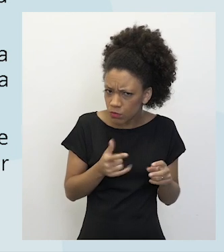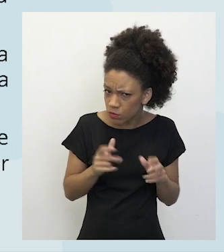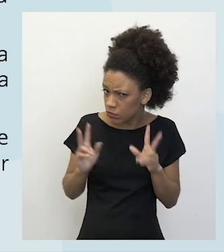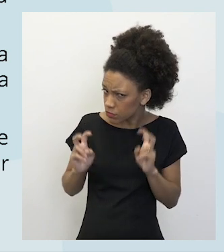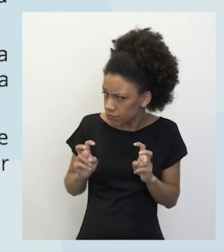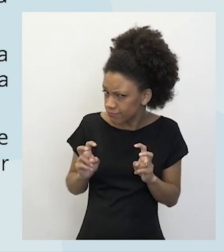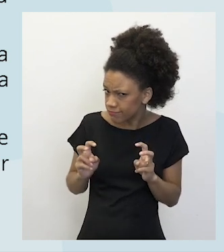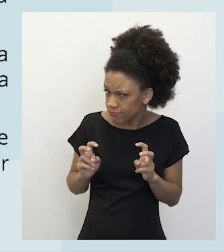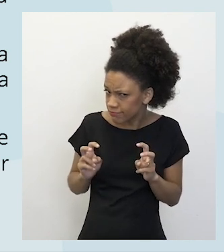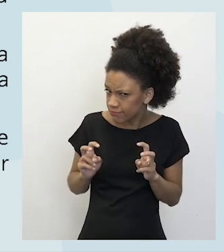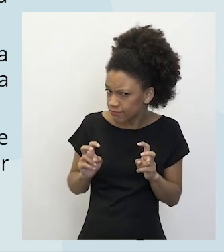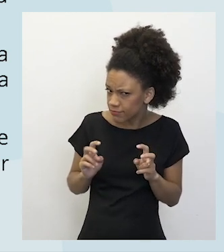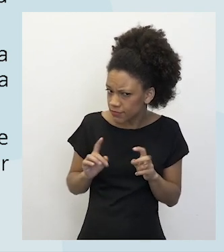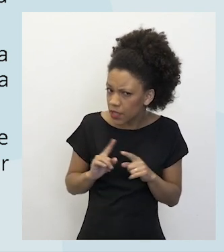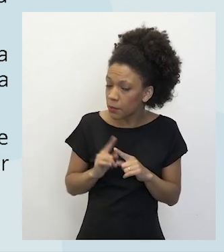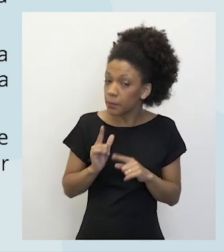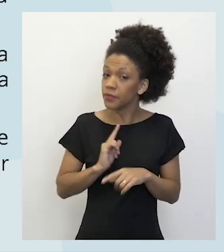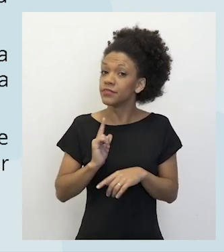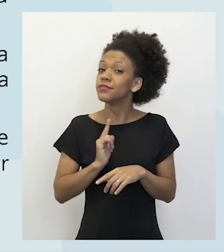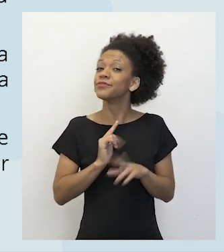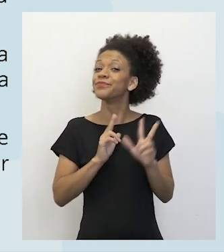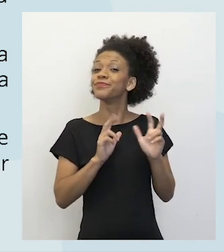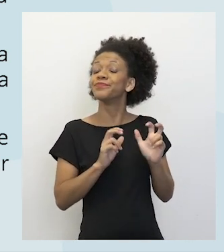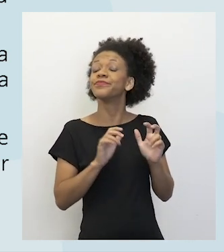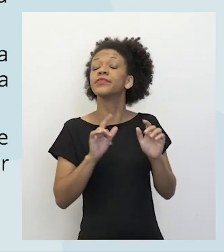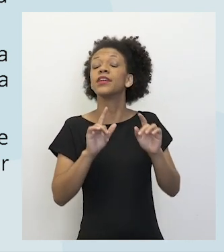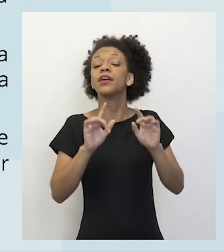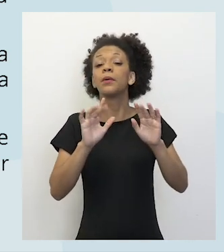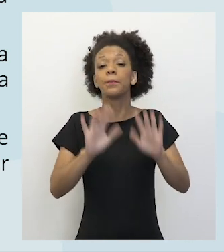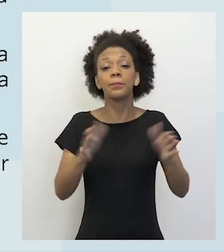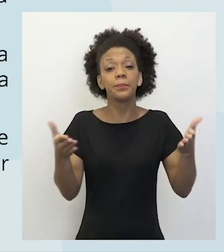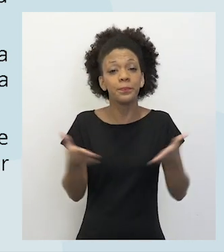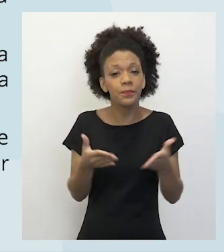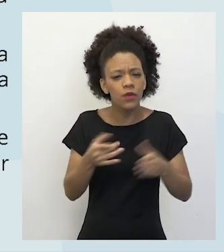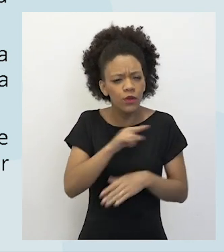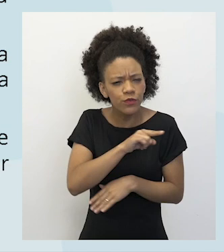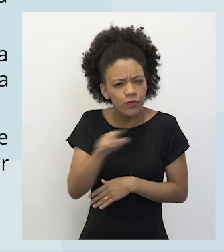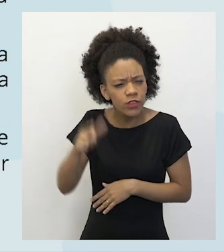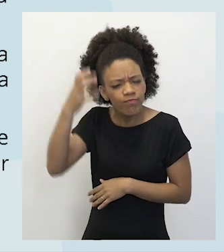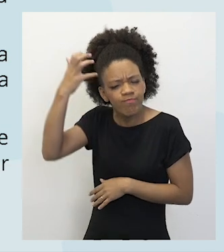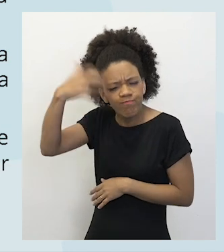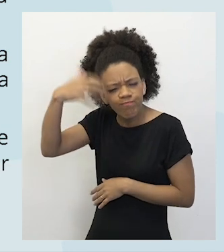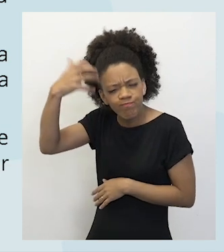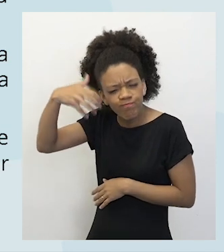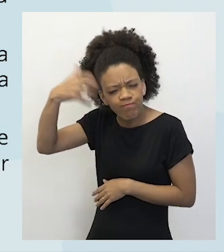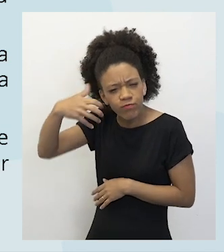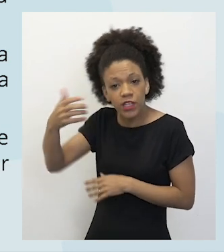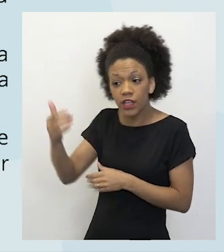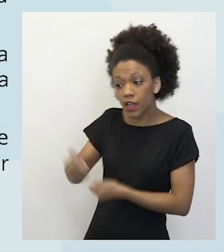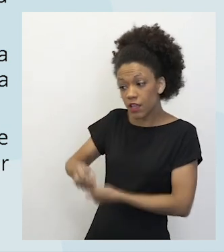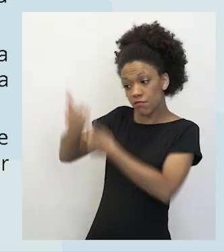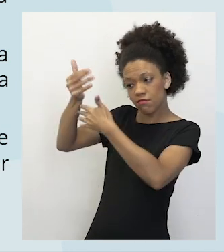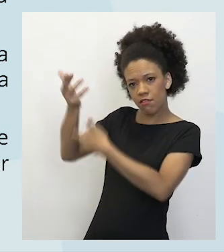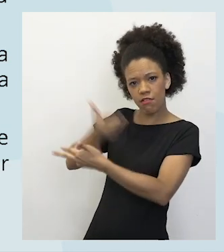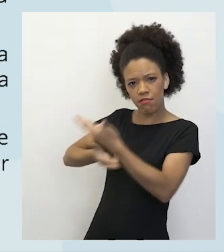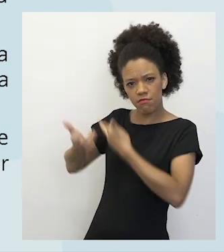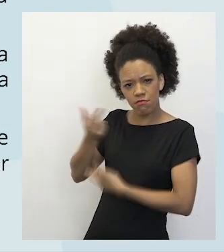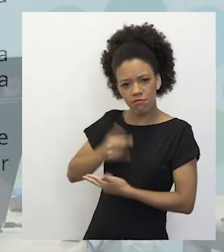né? Mas existe um título. Sim. Então, agora eu quero que vocês pensem e respondam no chat. Nós vamos